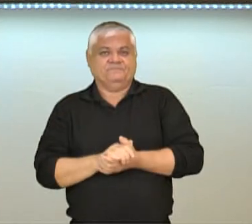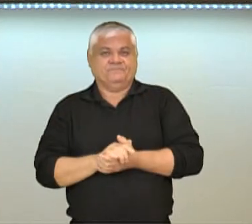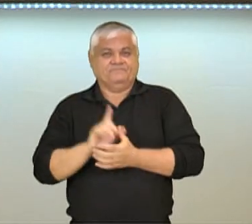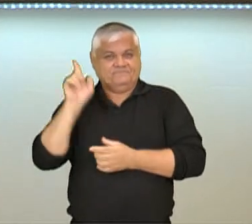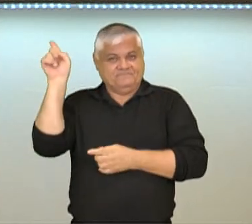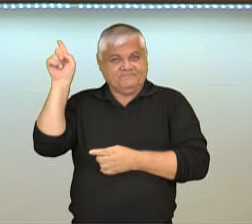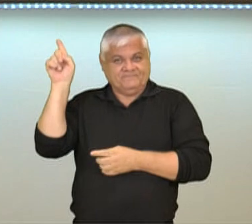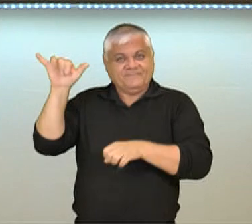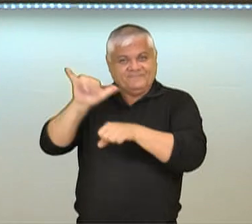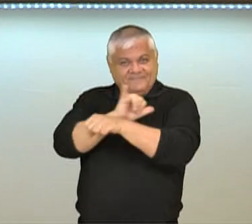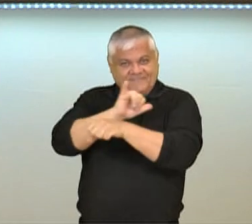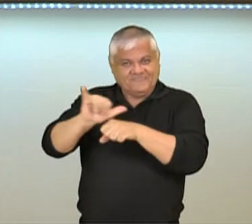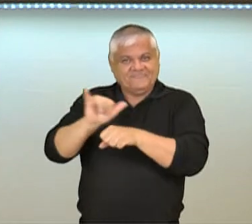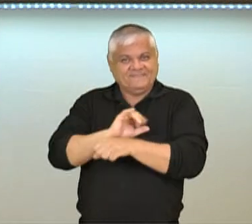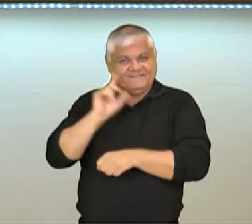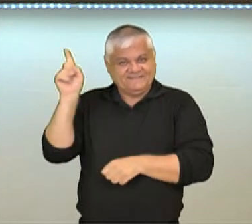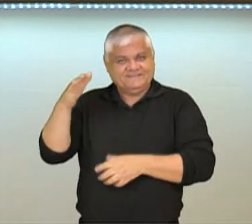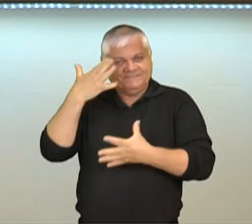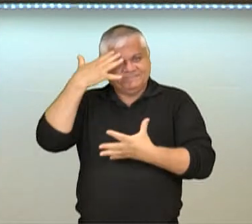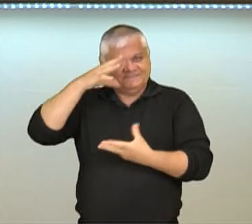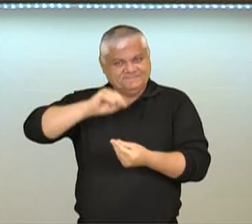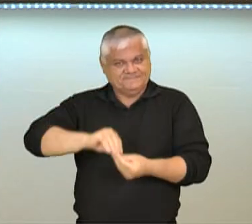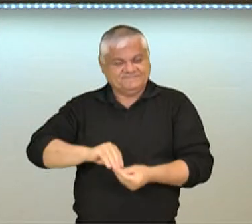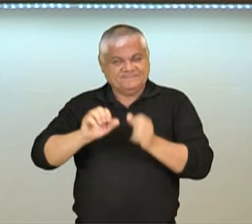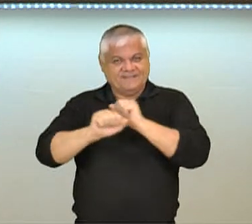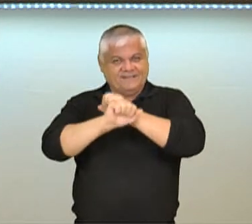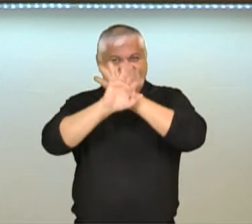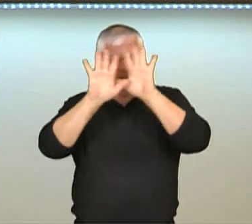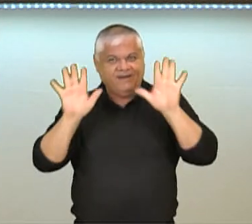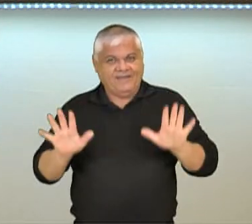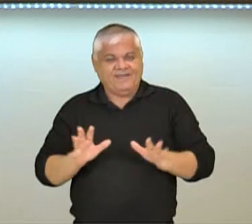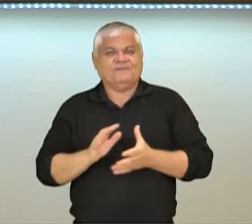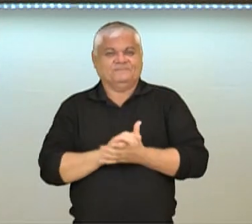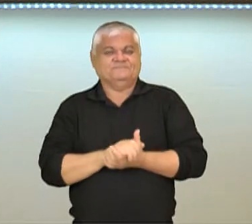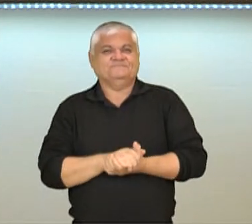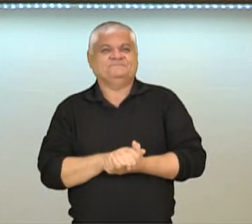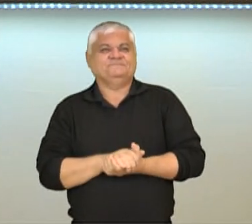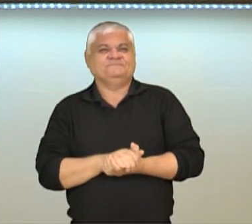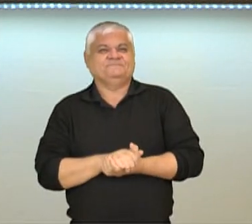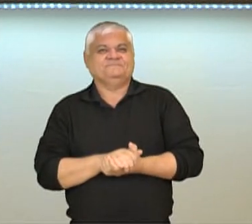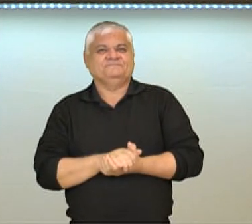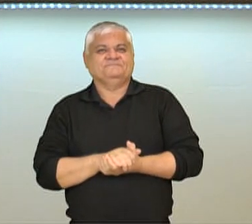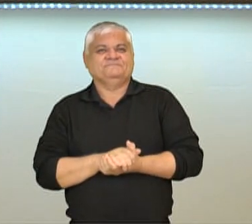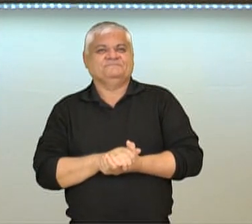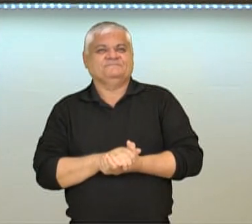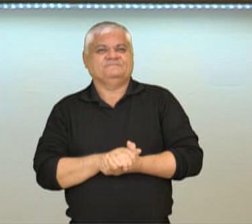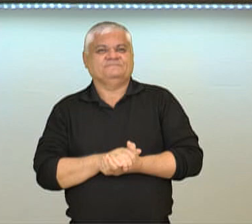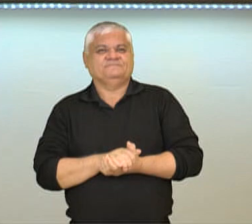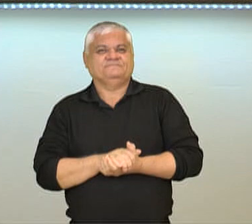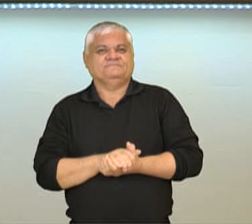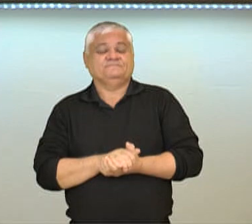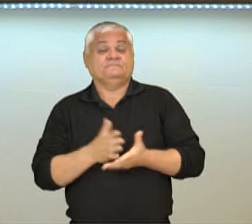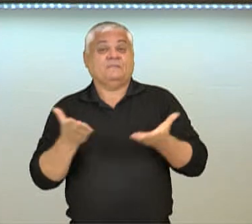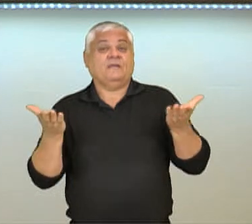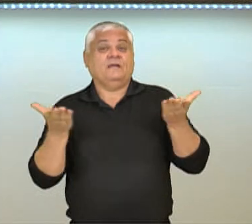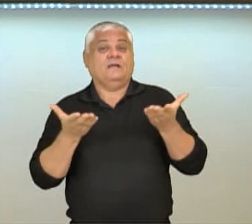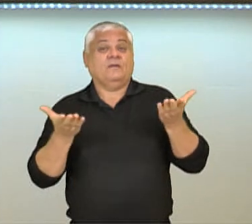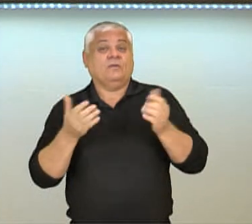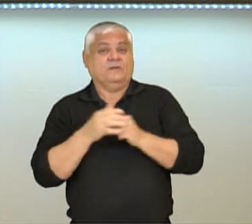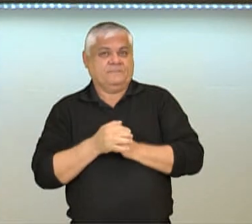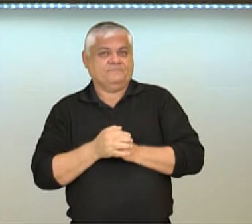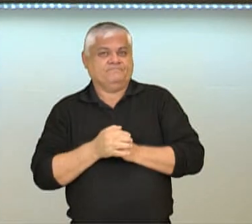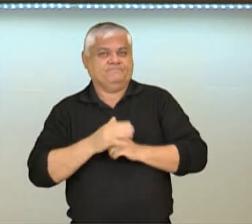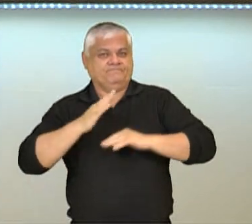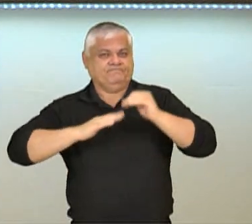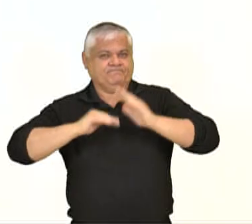esquema fotossintético para a gente compreender mais ainda e intensificar a nossa compreensão e entendimento desse processo. Vamos trabalhar